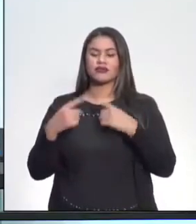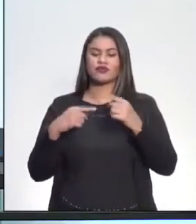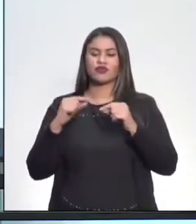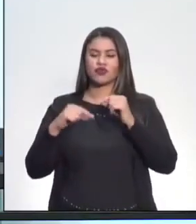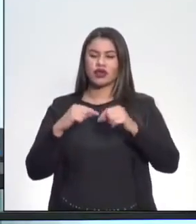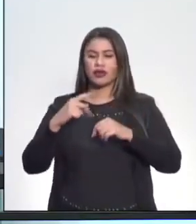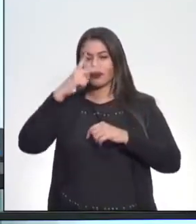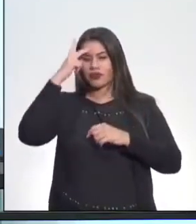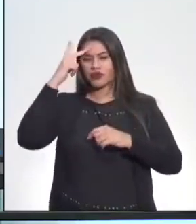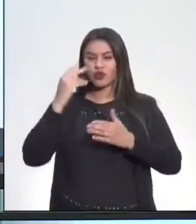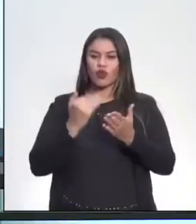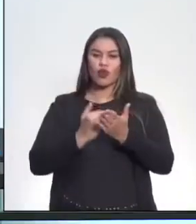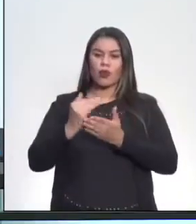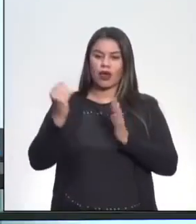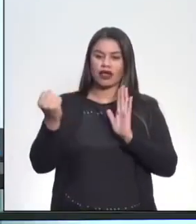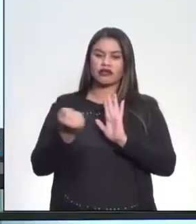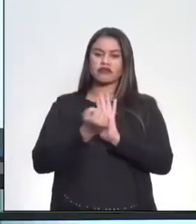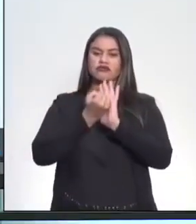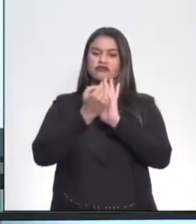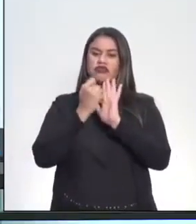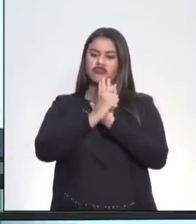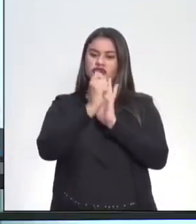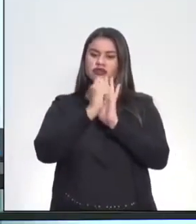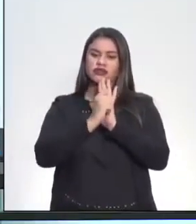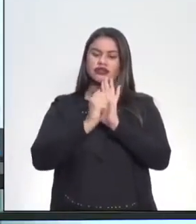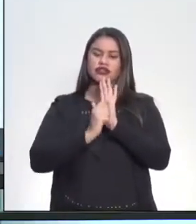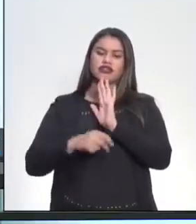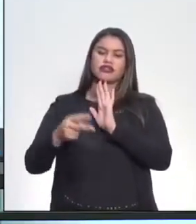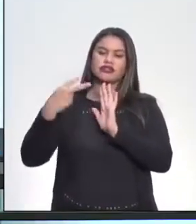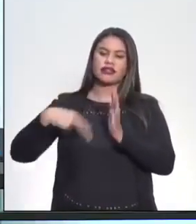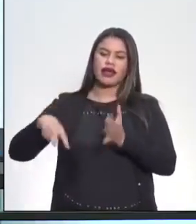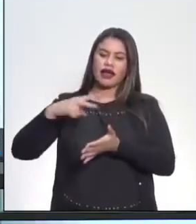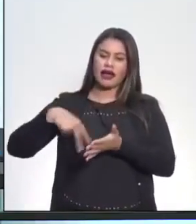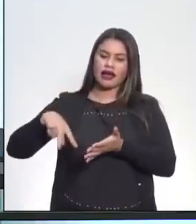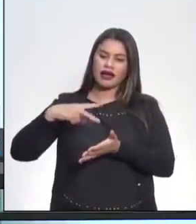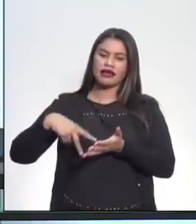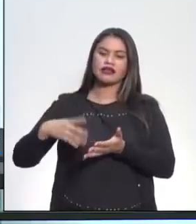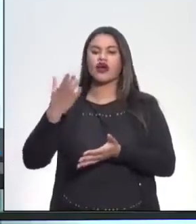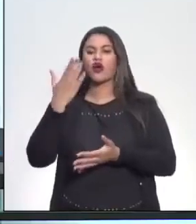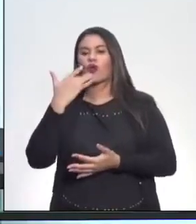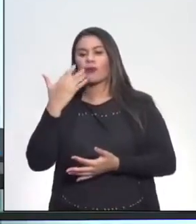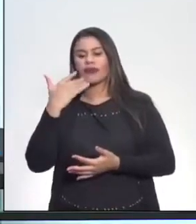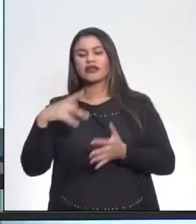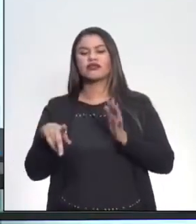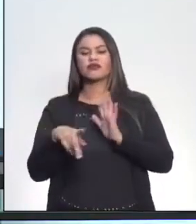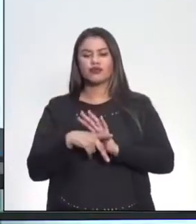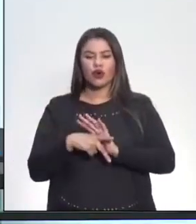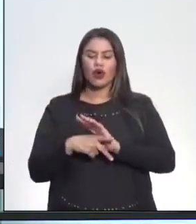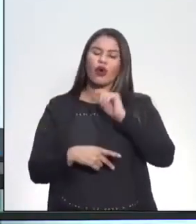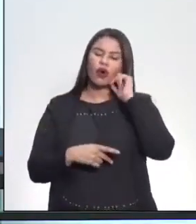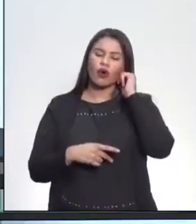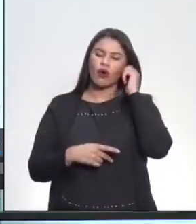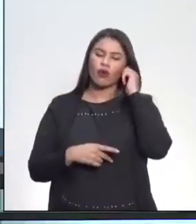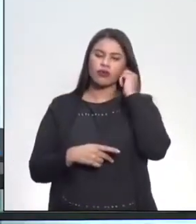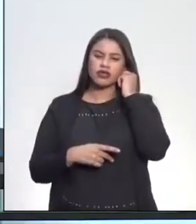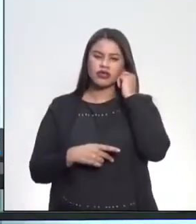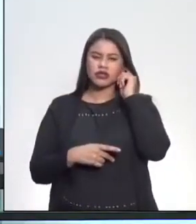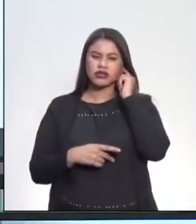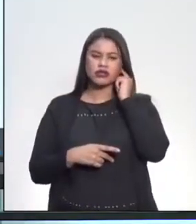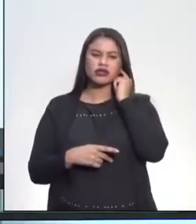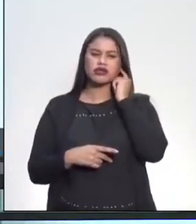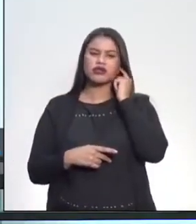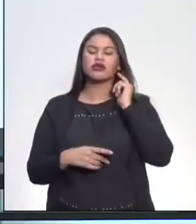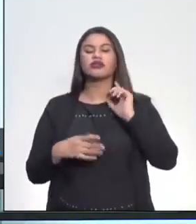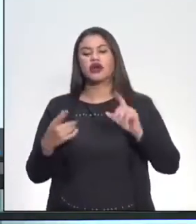a realizar aí registro escrito dessas danças, dessas comidas típicas. Né? Por isso que a gente fala, então, que essa questão